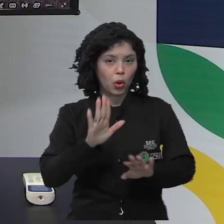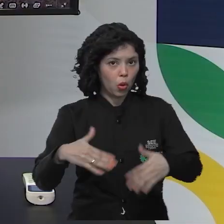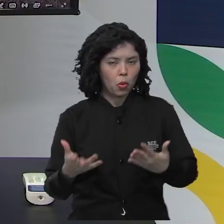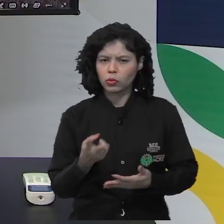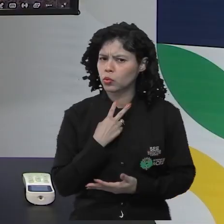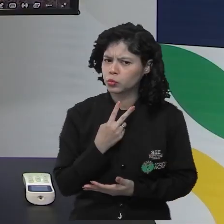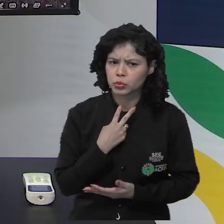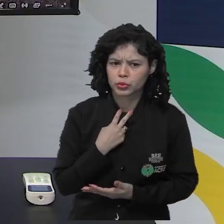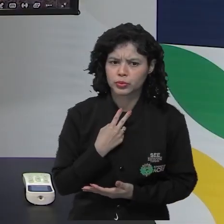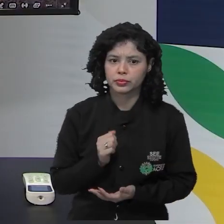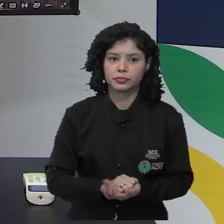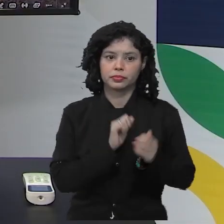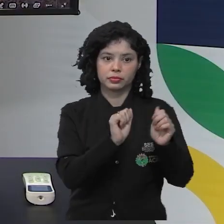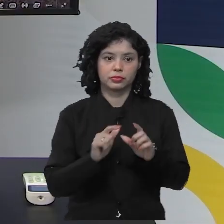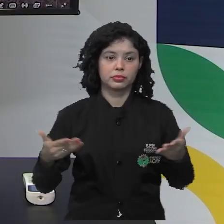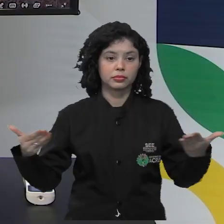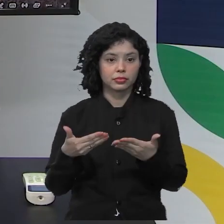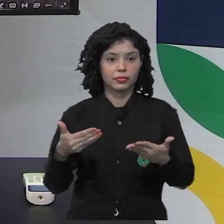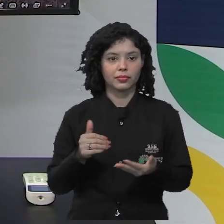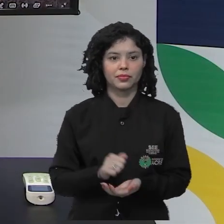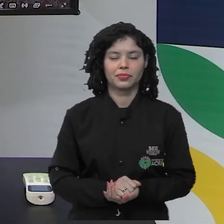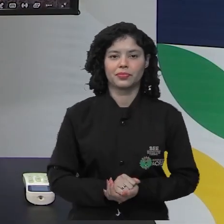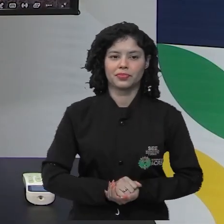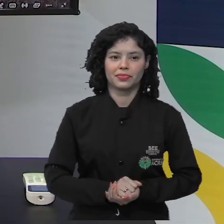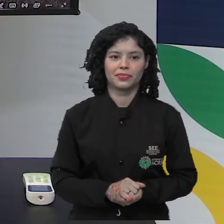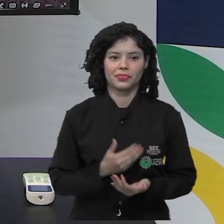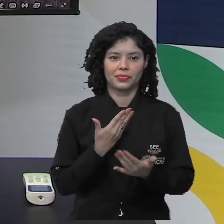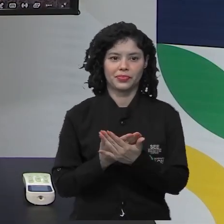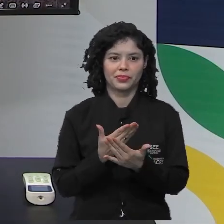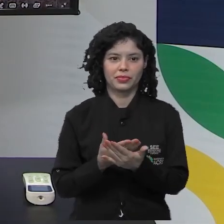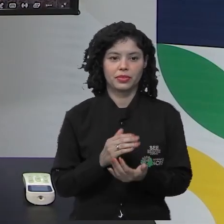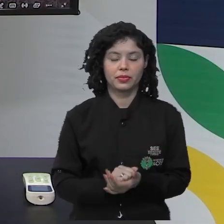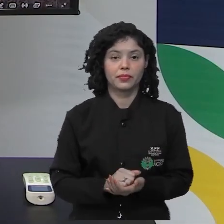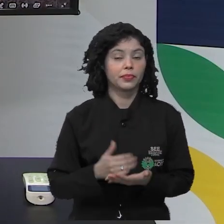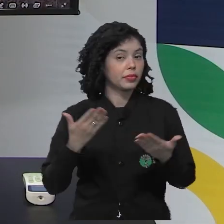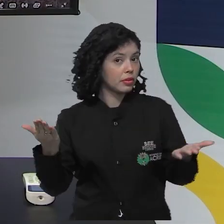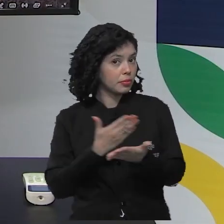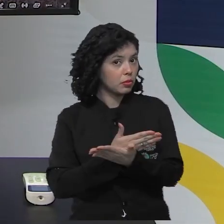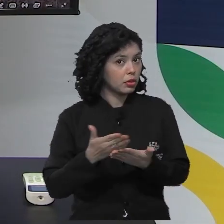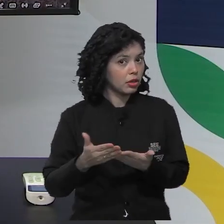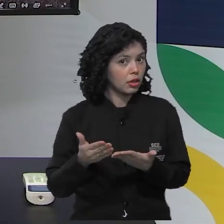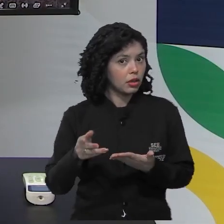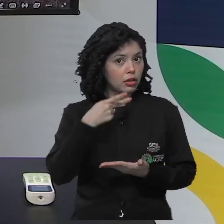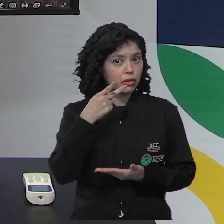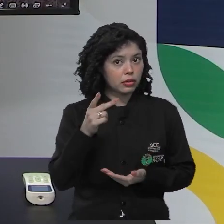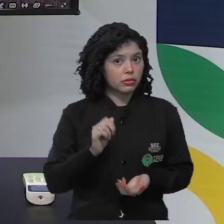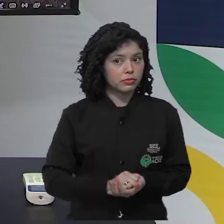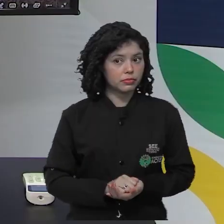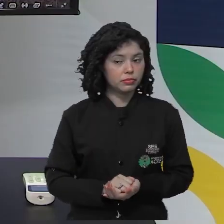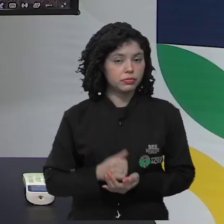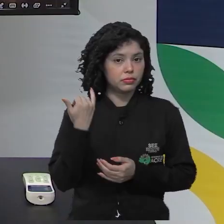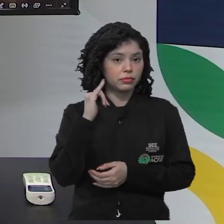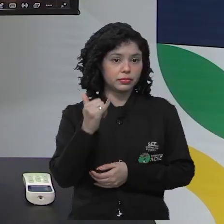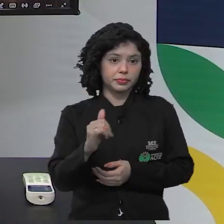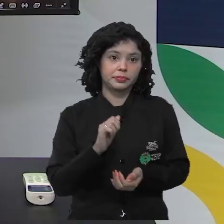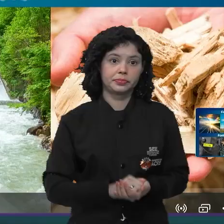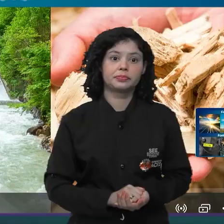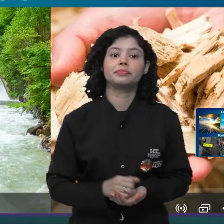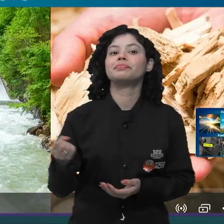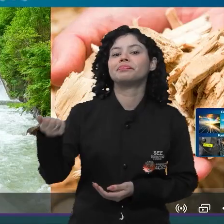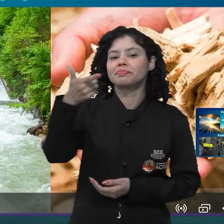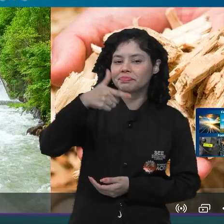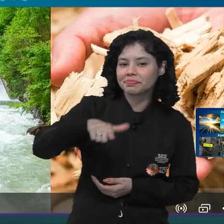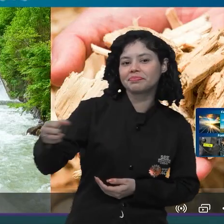não podem? Vamos aprender sobre elas hoje nessa aula. Então, para começar, vamos falar aqui sobre as fontes de energias que